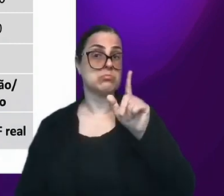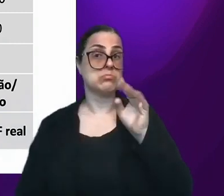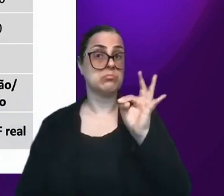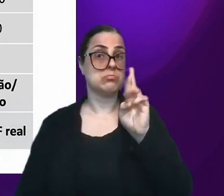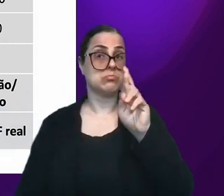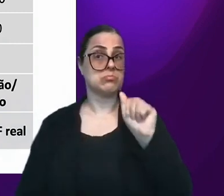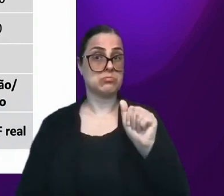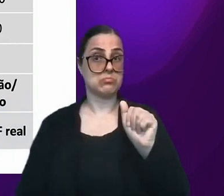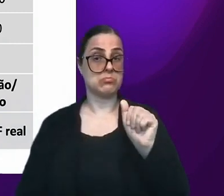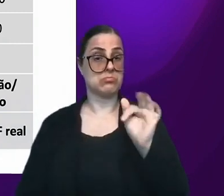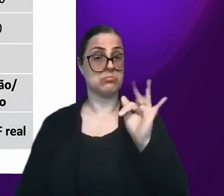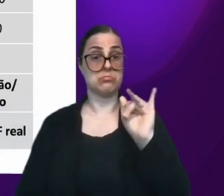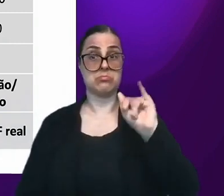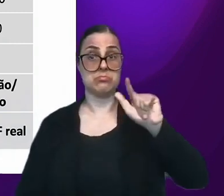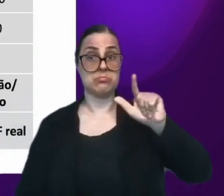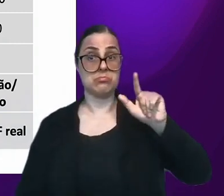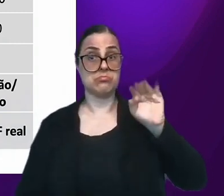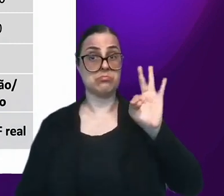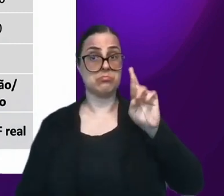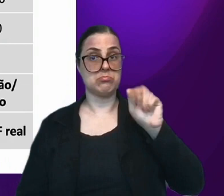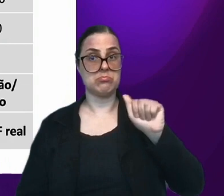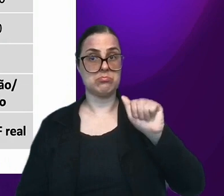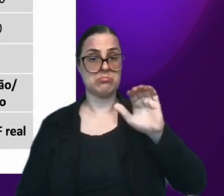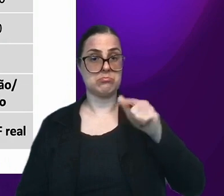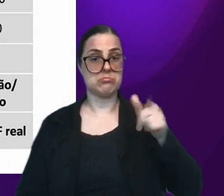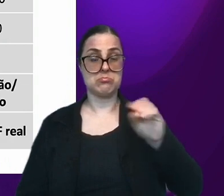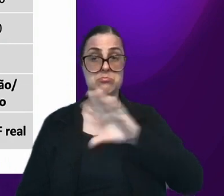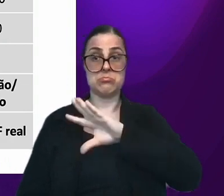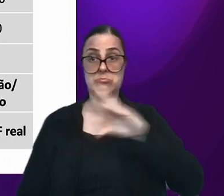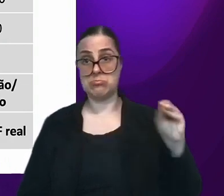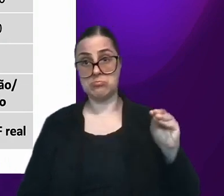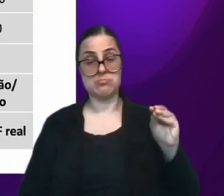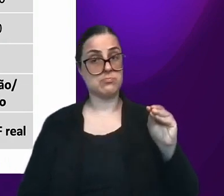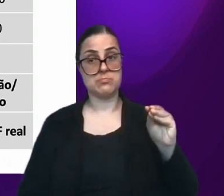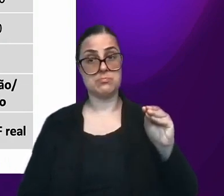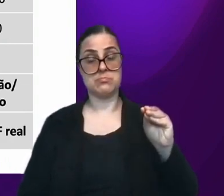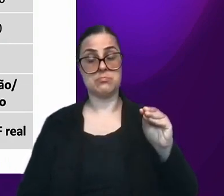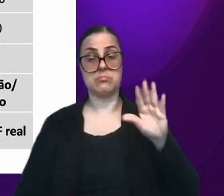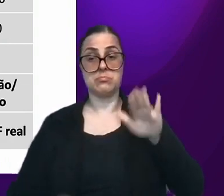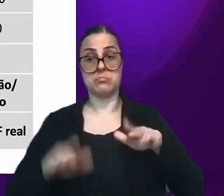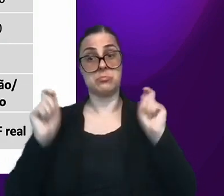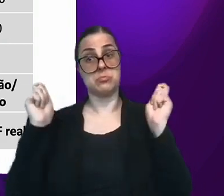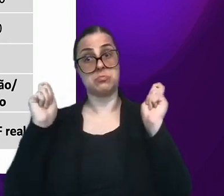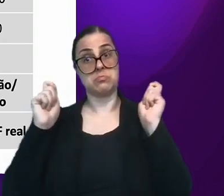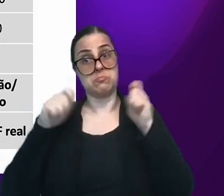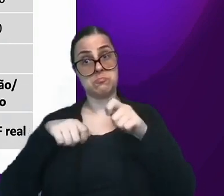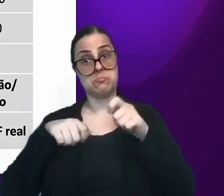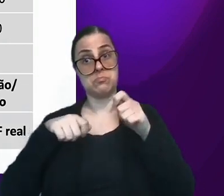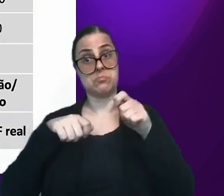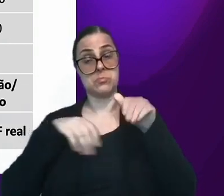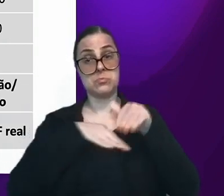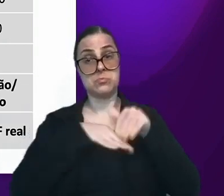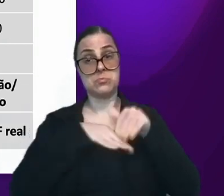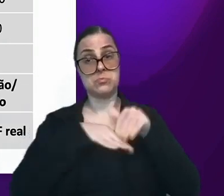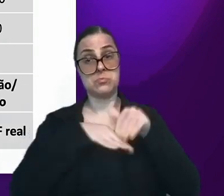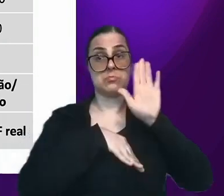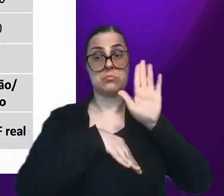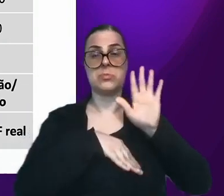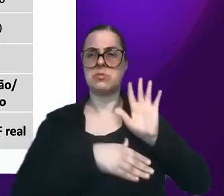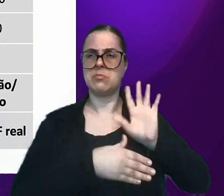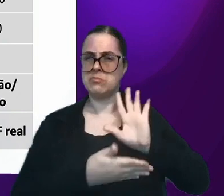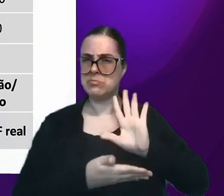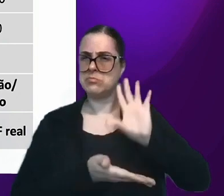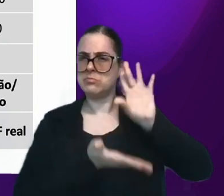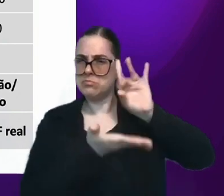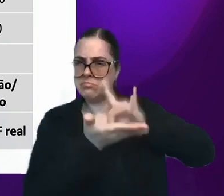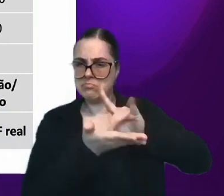na qual, logicamente, as terapias que trabalham com hemofiltração têm um potencial bem maior. Mas a ultrafiltração real ela pode ser